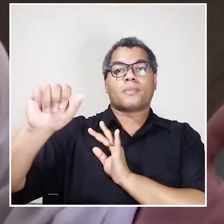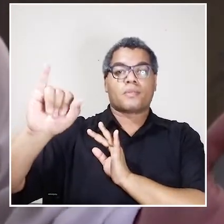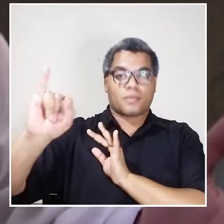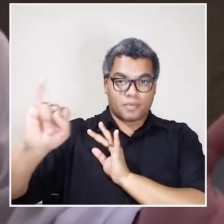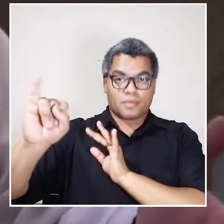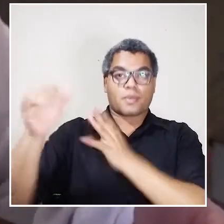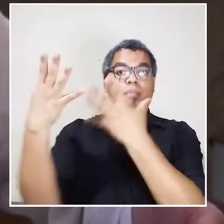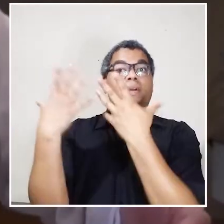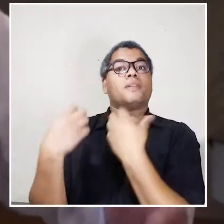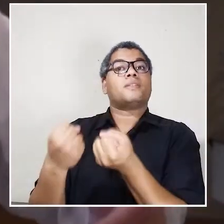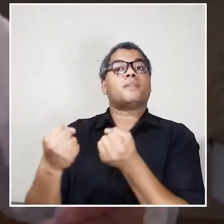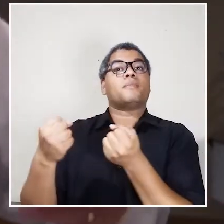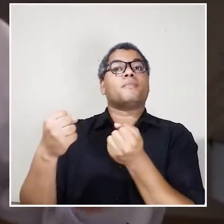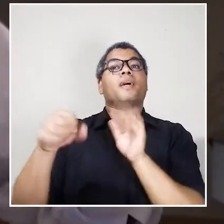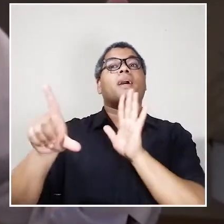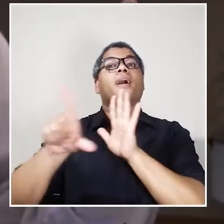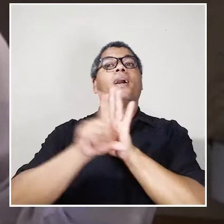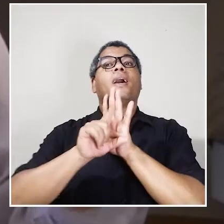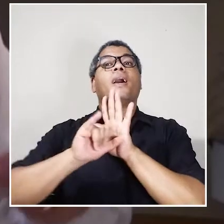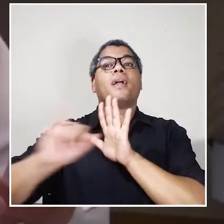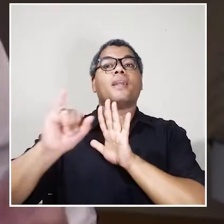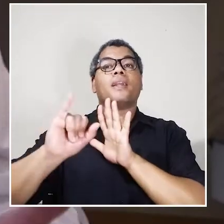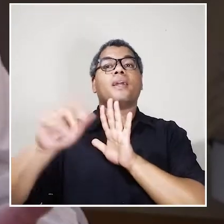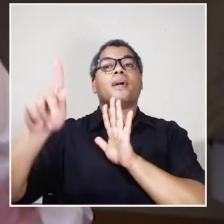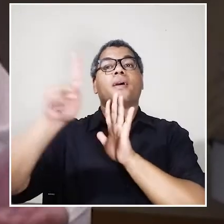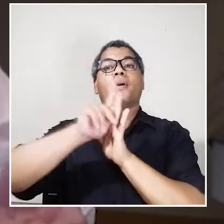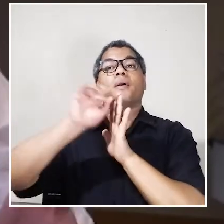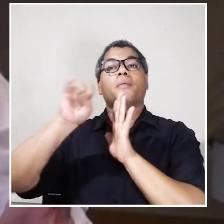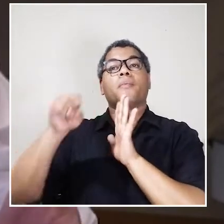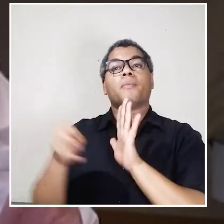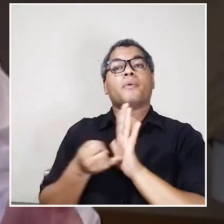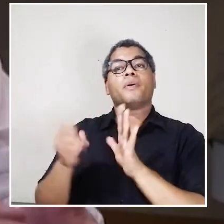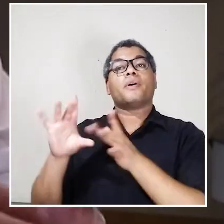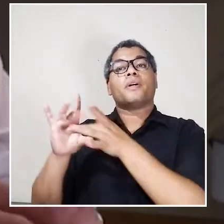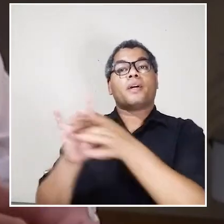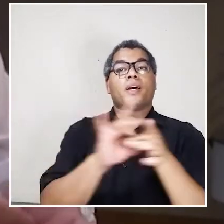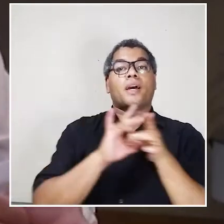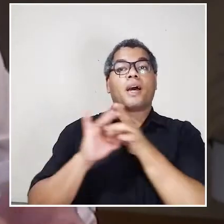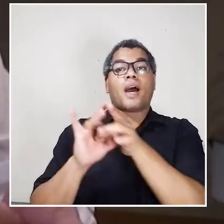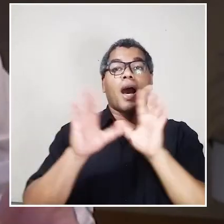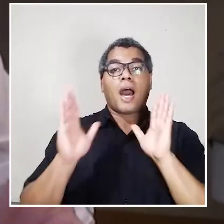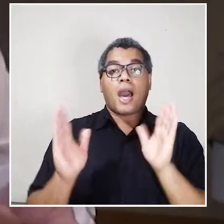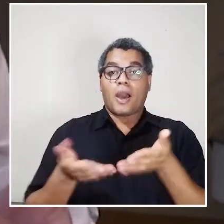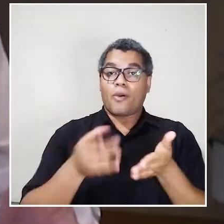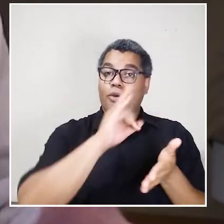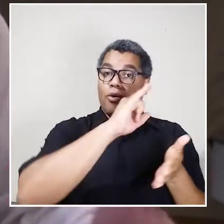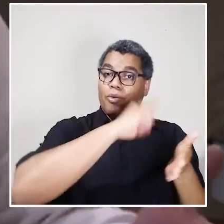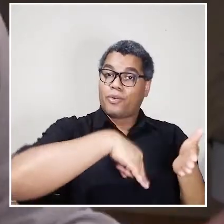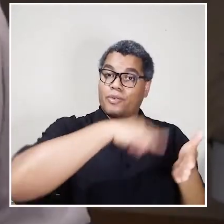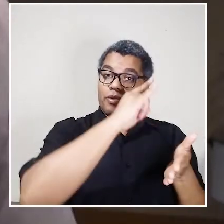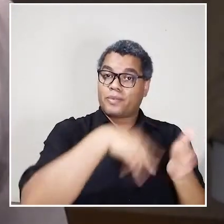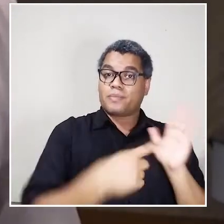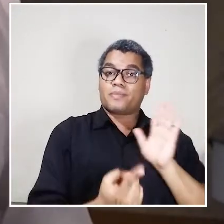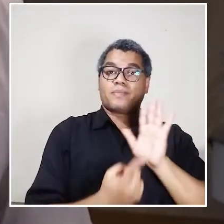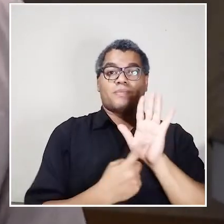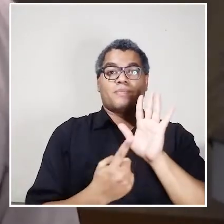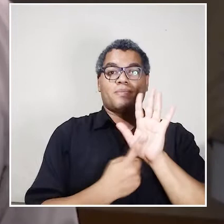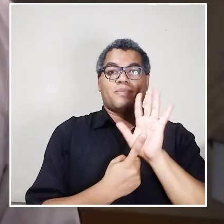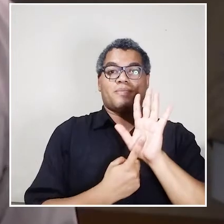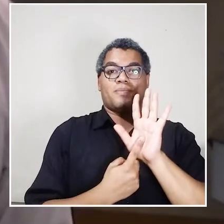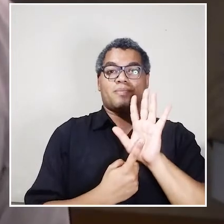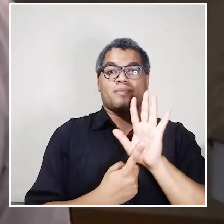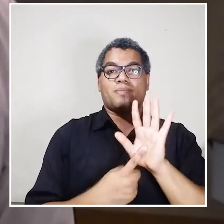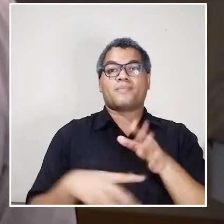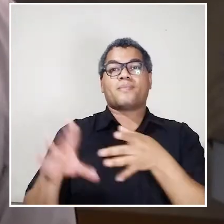lei, para receber o projeto da aliança agora consignado num